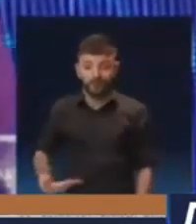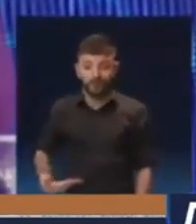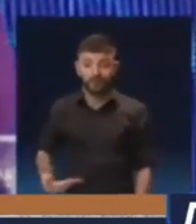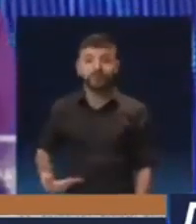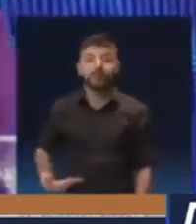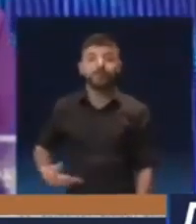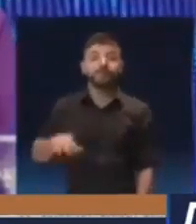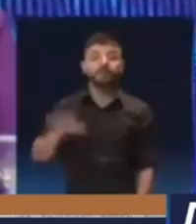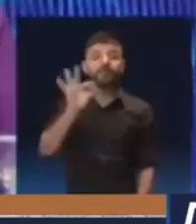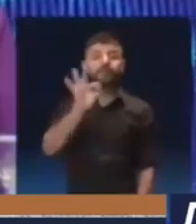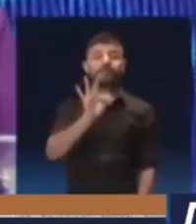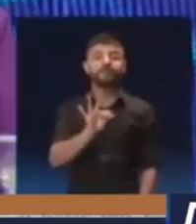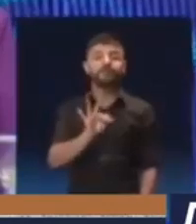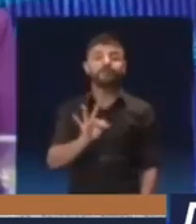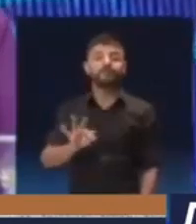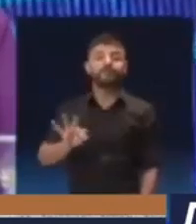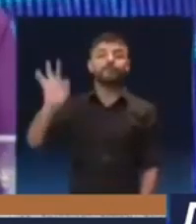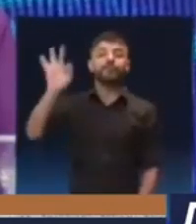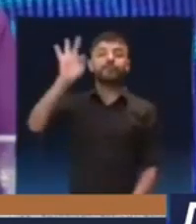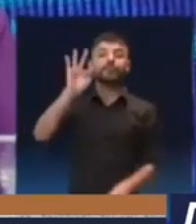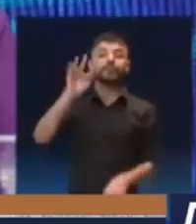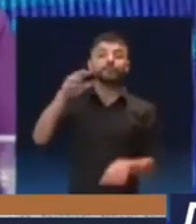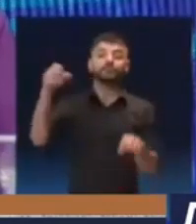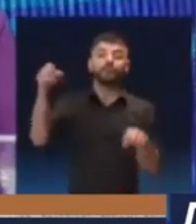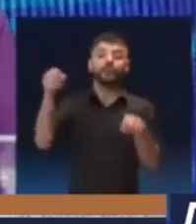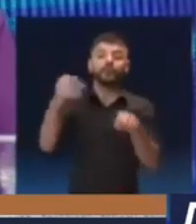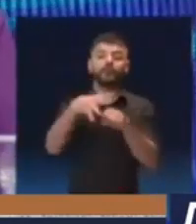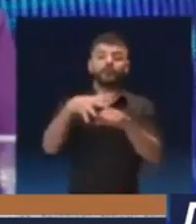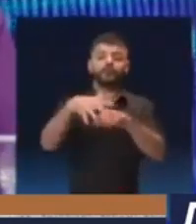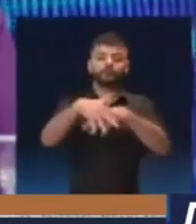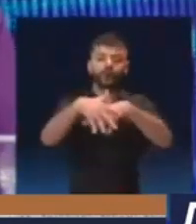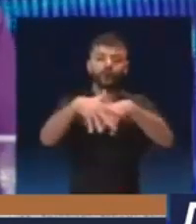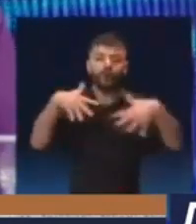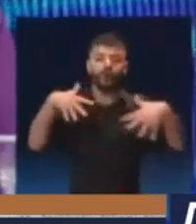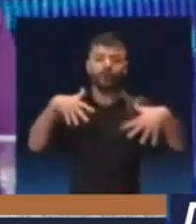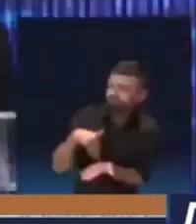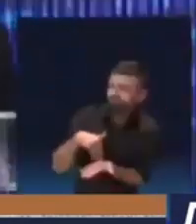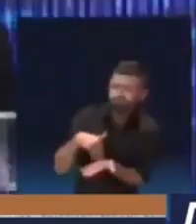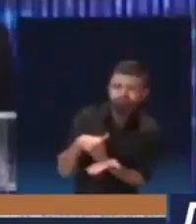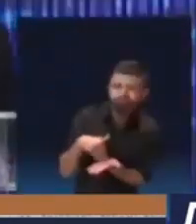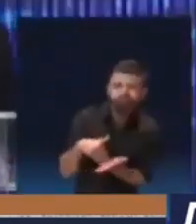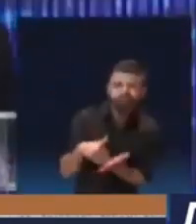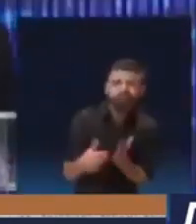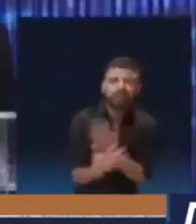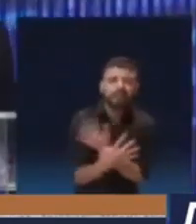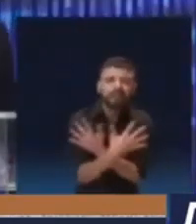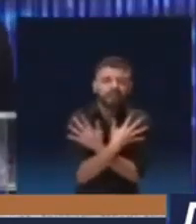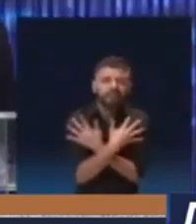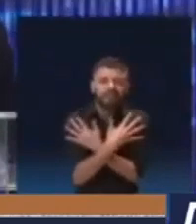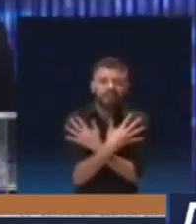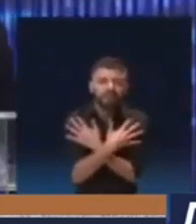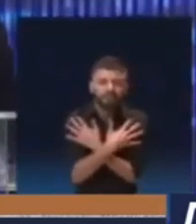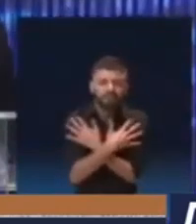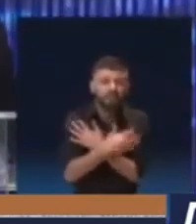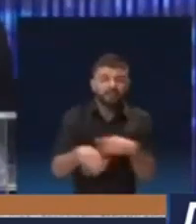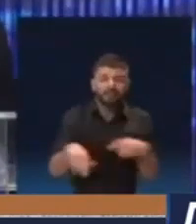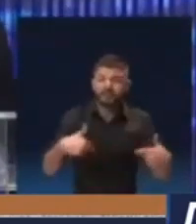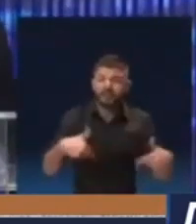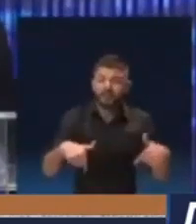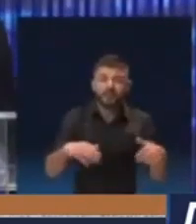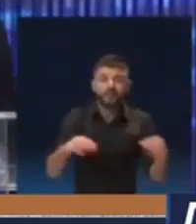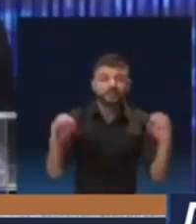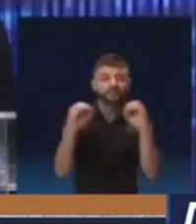nacional. Falar em nome de candidato, mesmo a gente percebia que algum estava de um lado ou de outro, mas não se